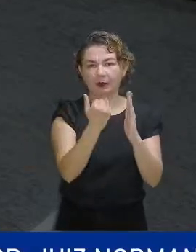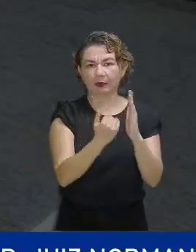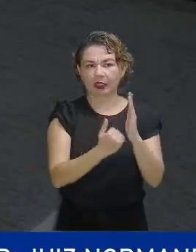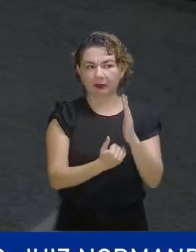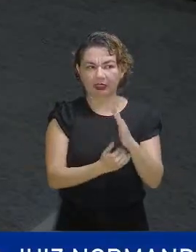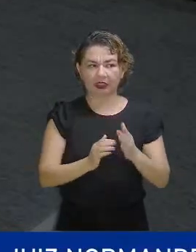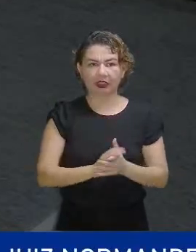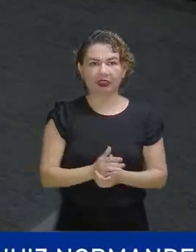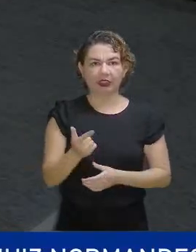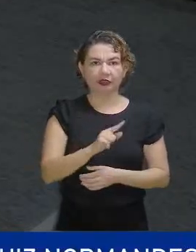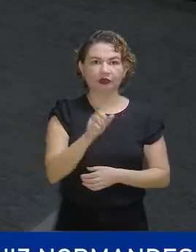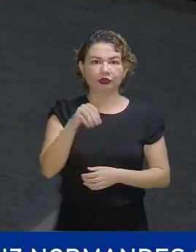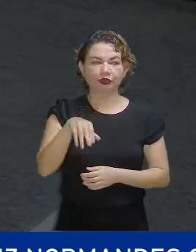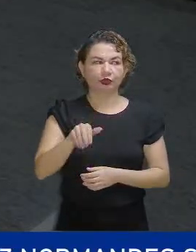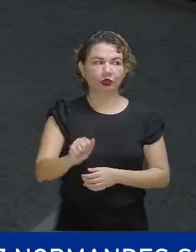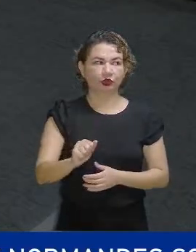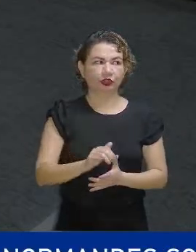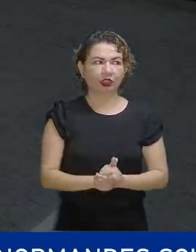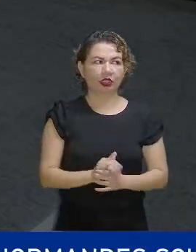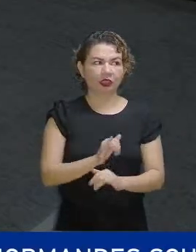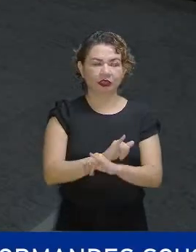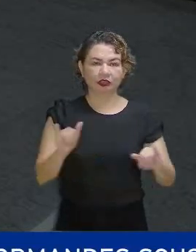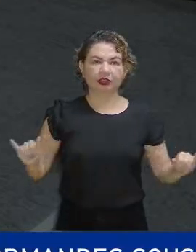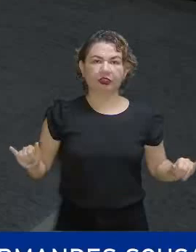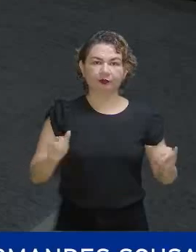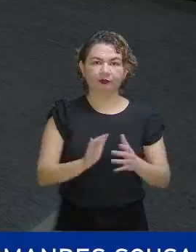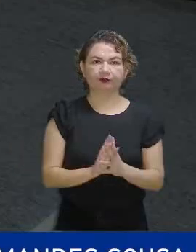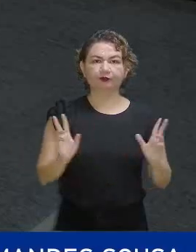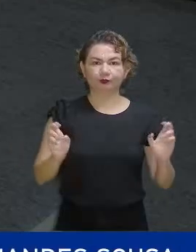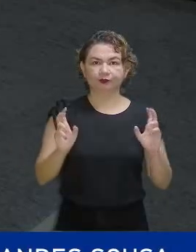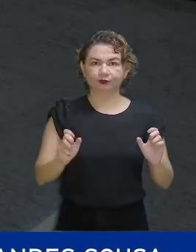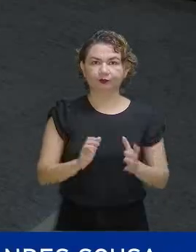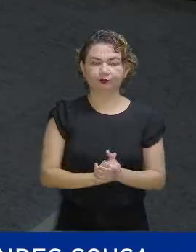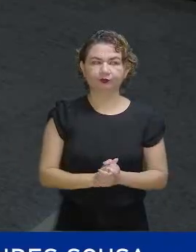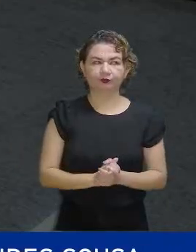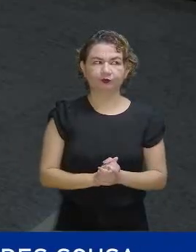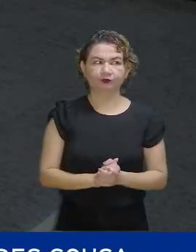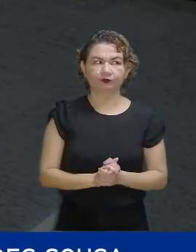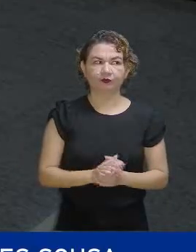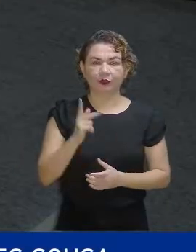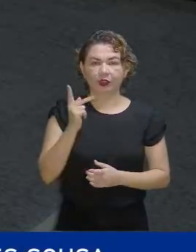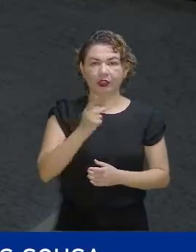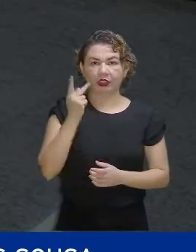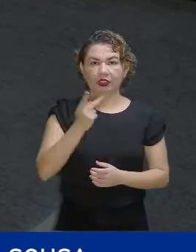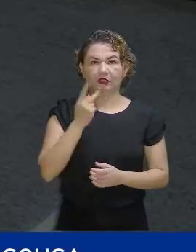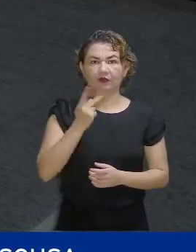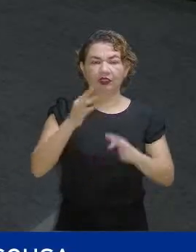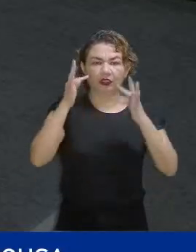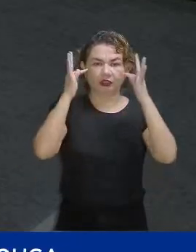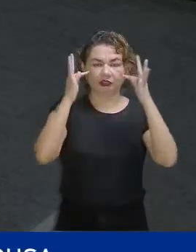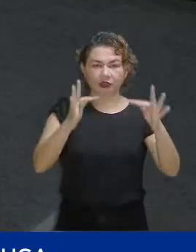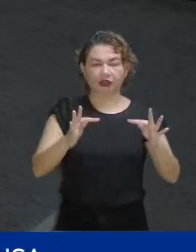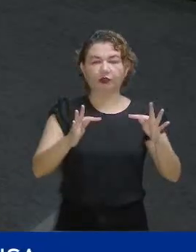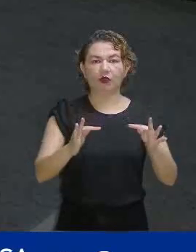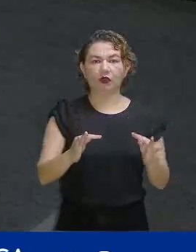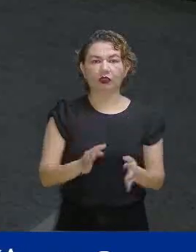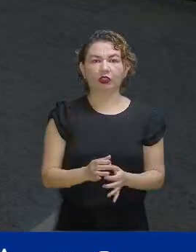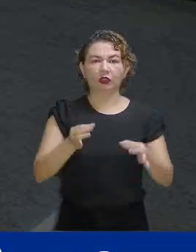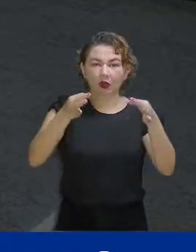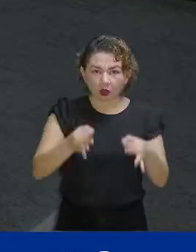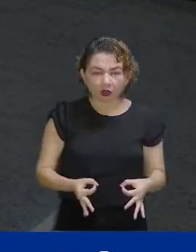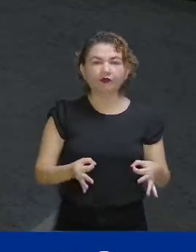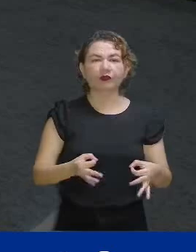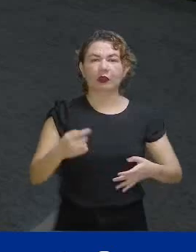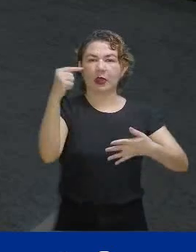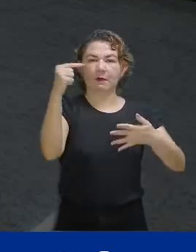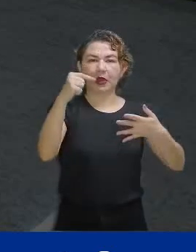a segunda zona, ao afirmar que, abro aspas, com base nas declarações das testemunhas e corroborado por todas as